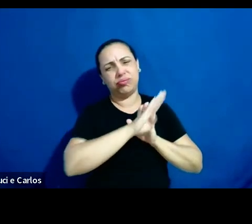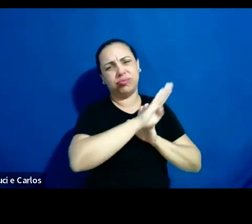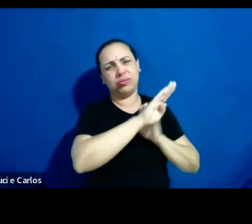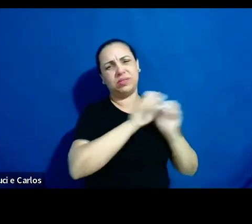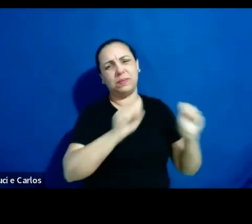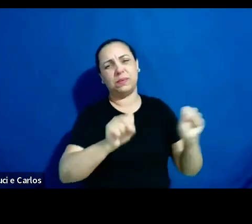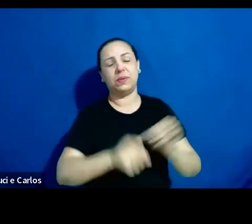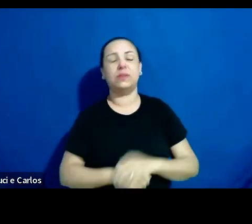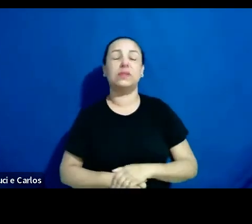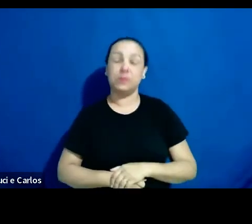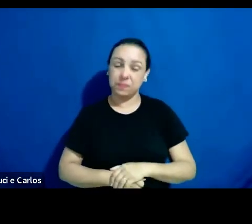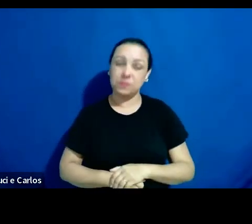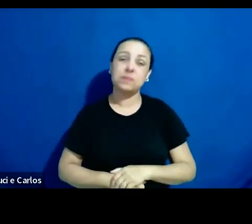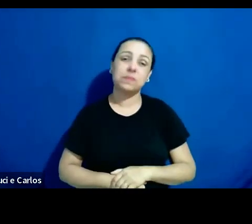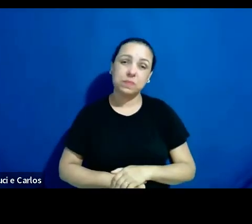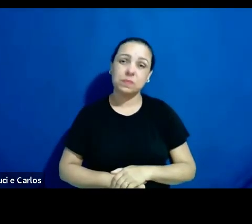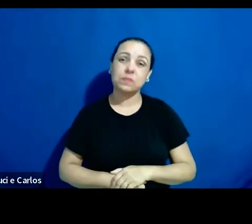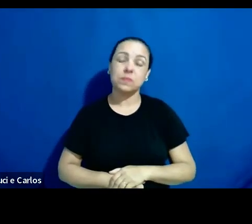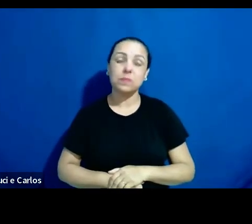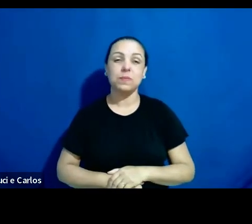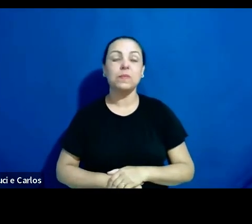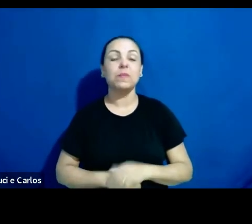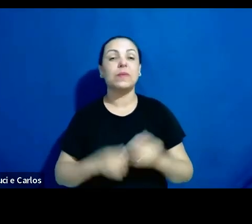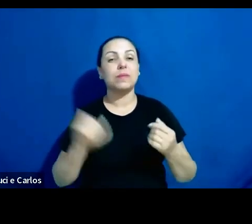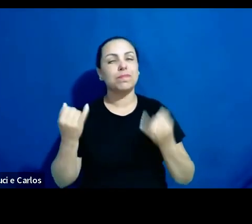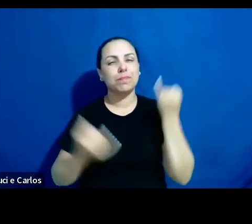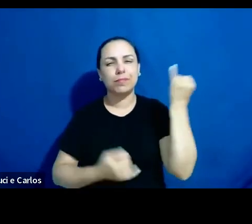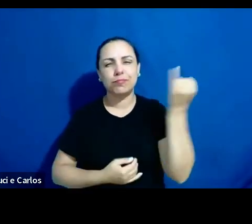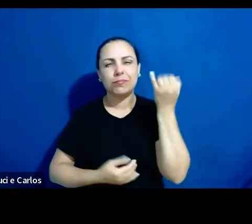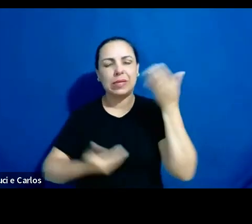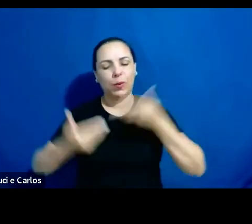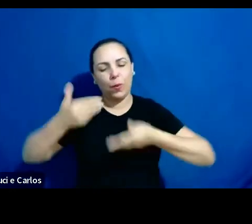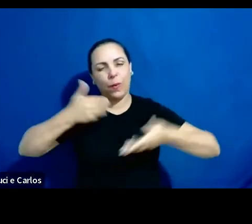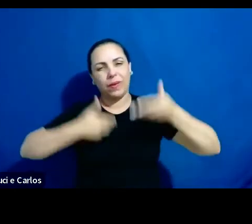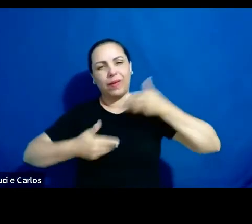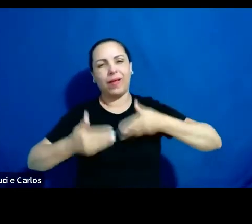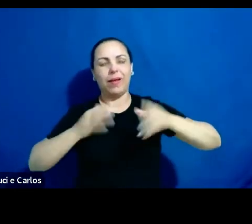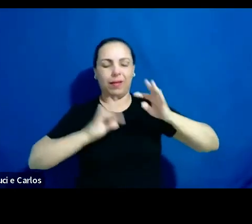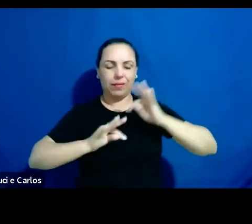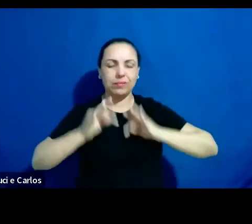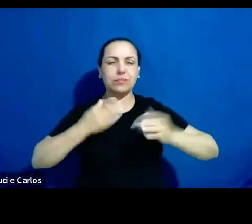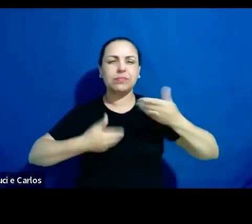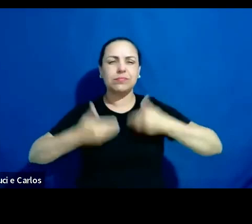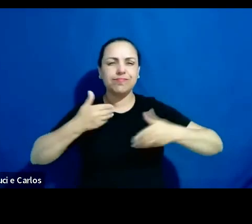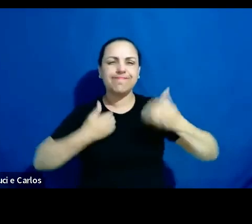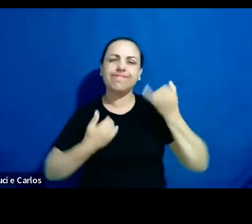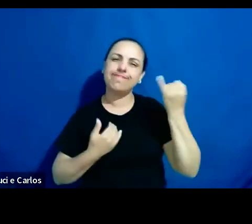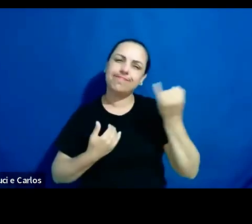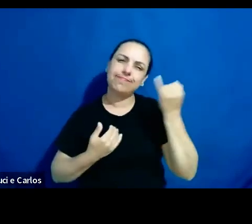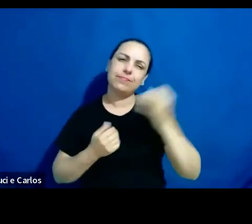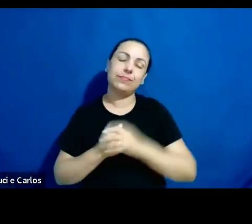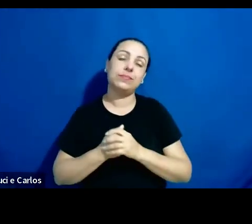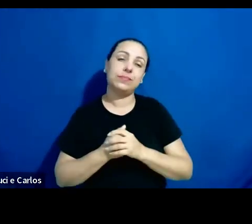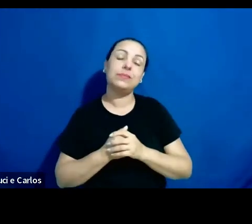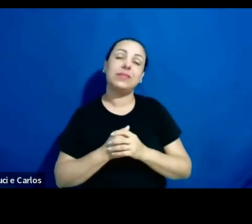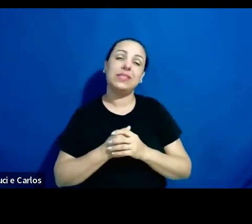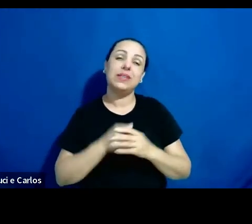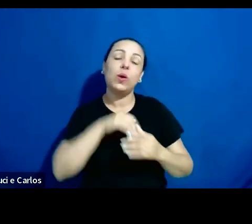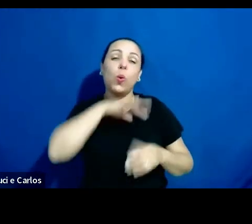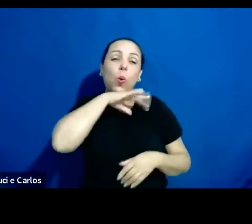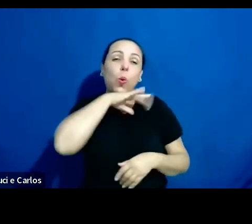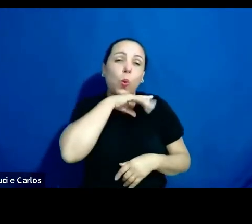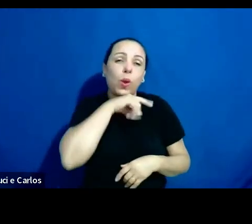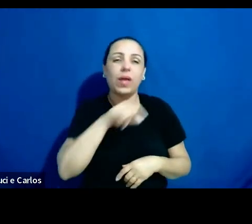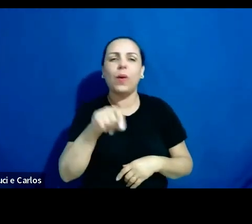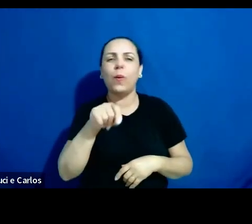a carteira de habilitação para cuidar do corpo, aí sai derrubando tudo, né? Um desses erros causa danos em um